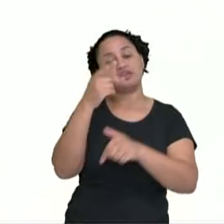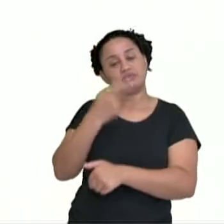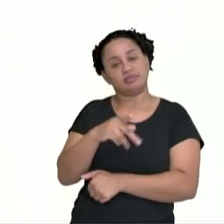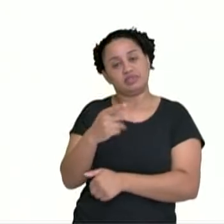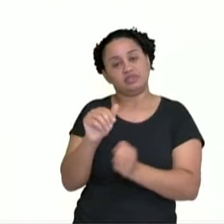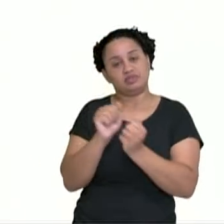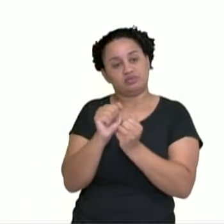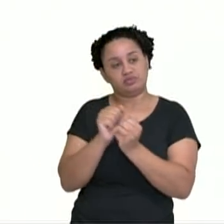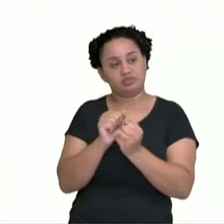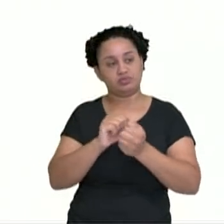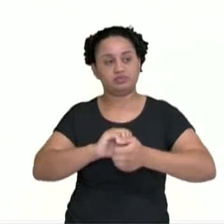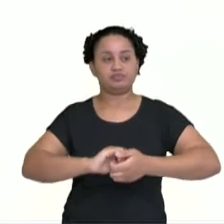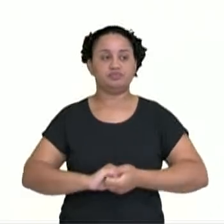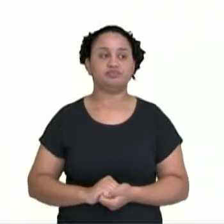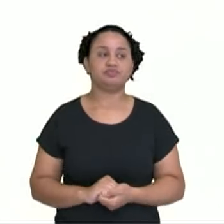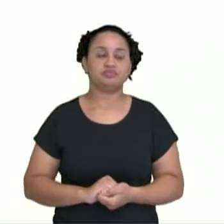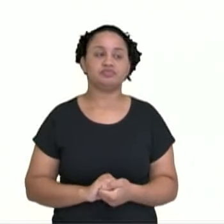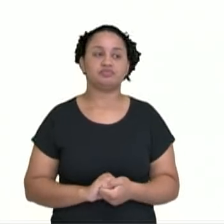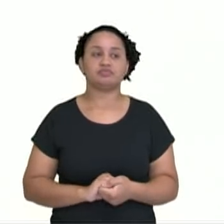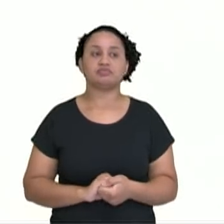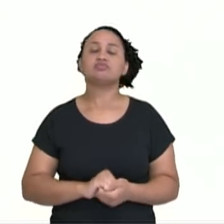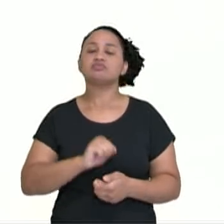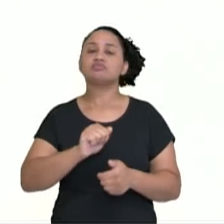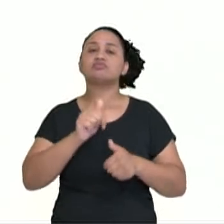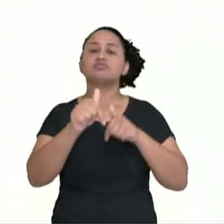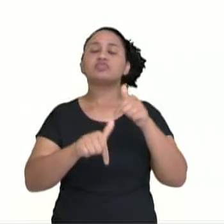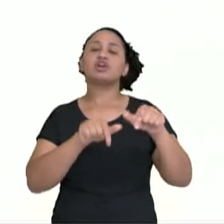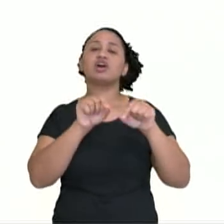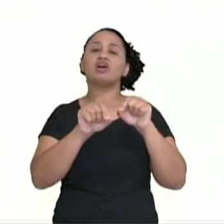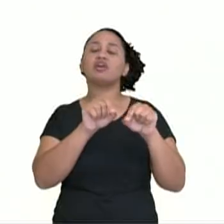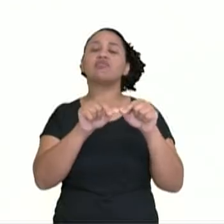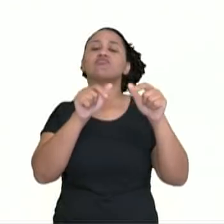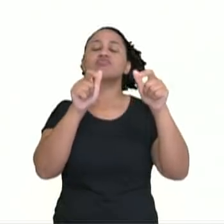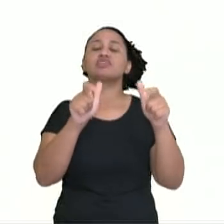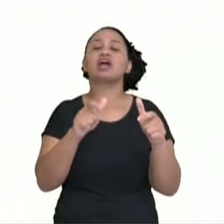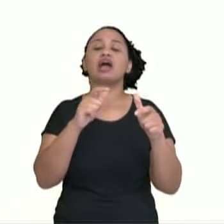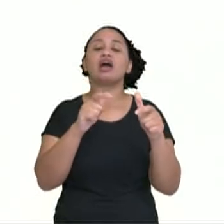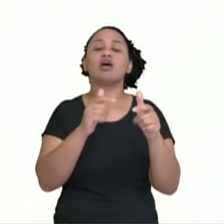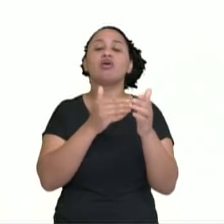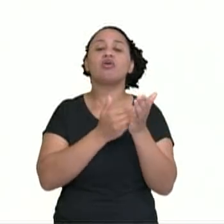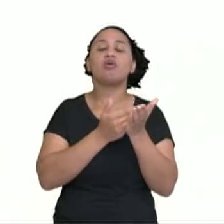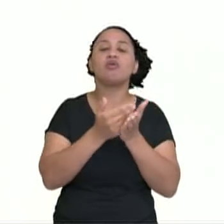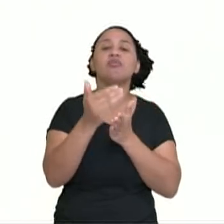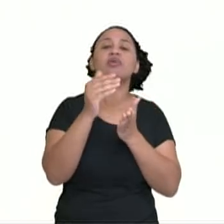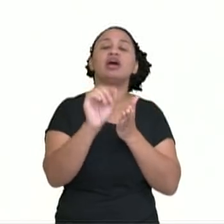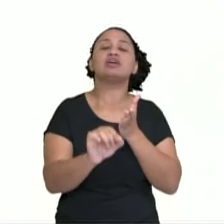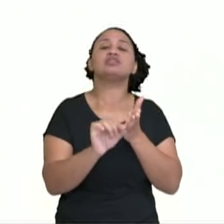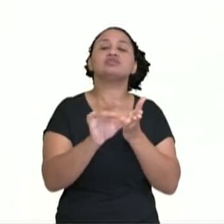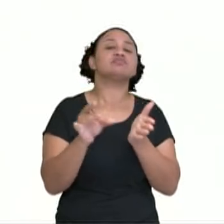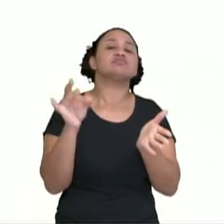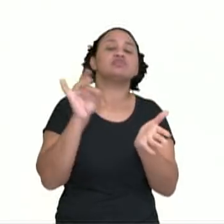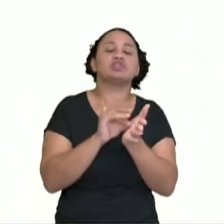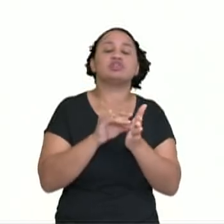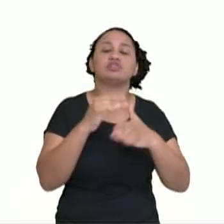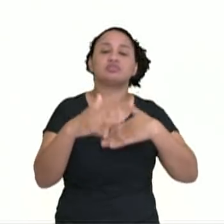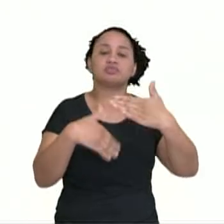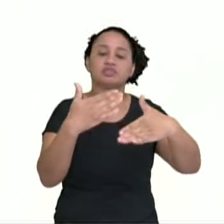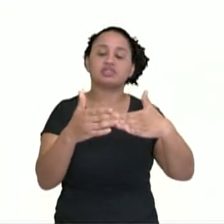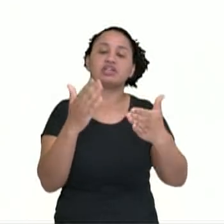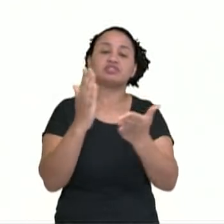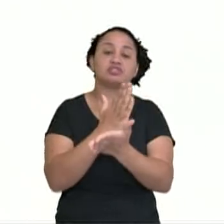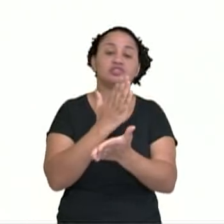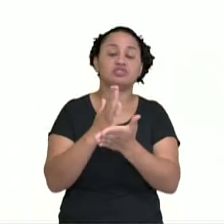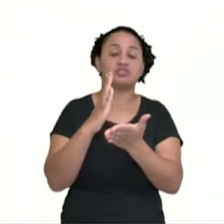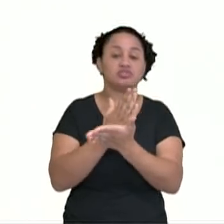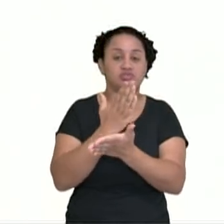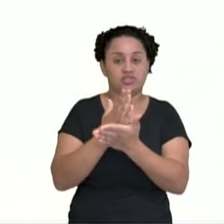nessas oficinas. As manufaturas, é nelas que vão começar o início do processo de divisão